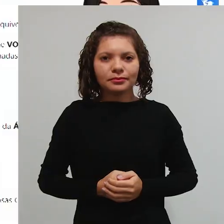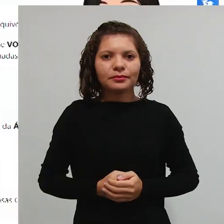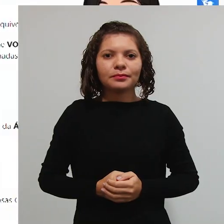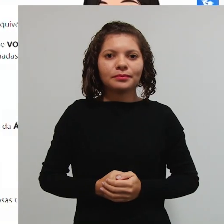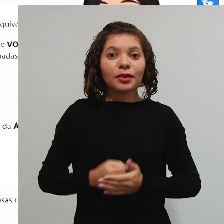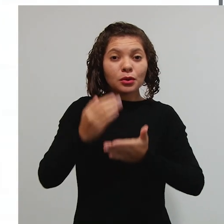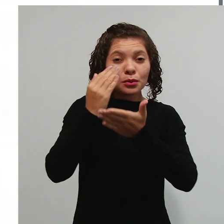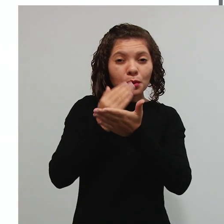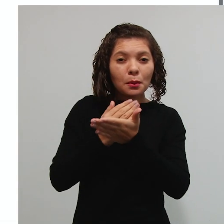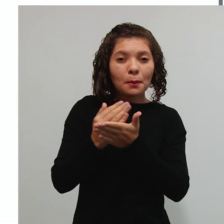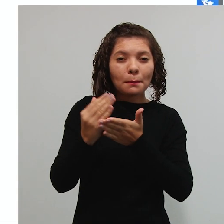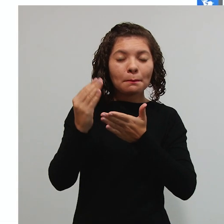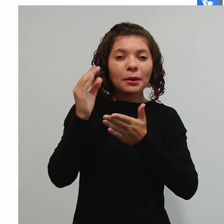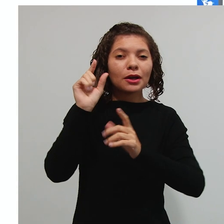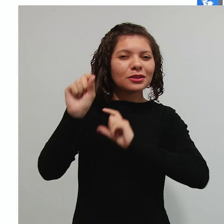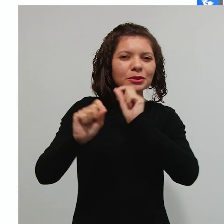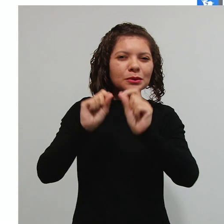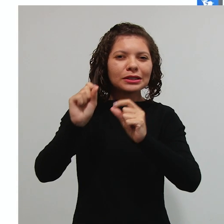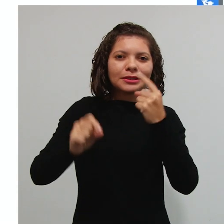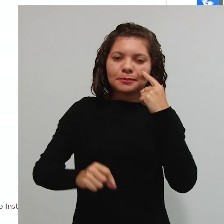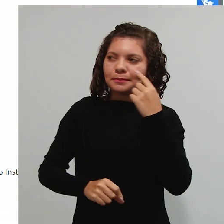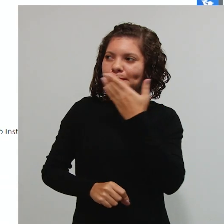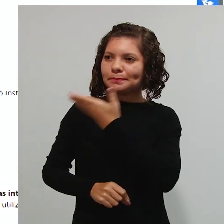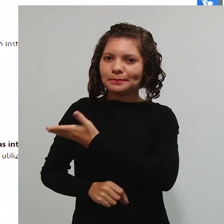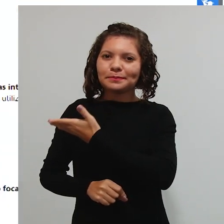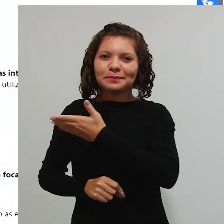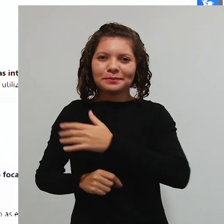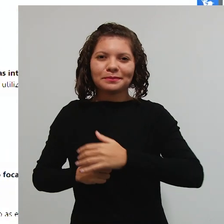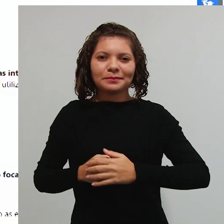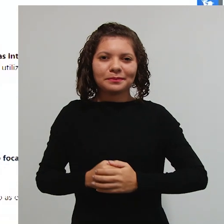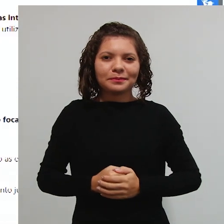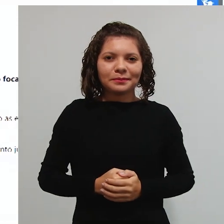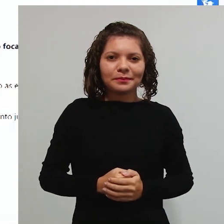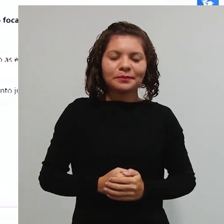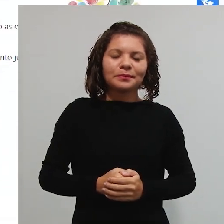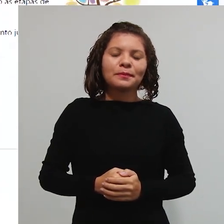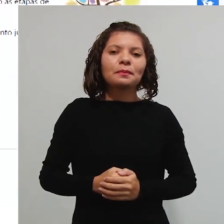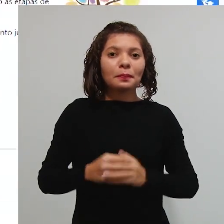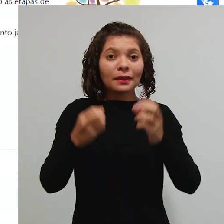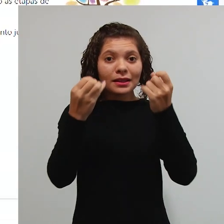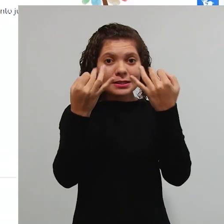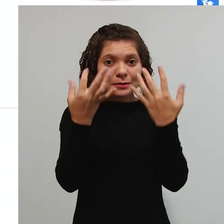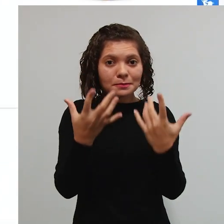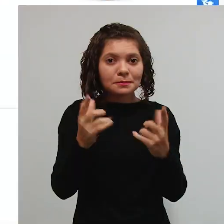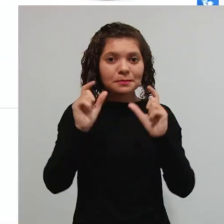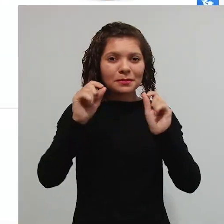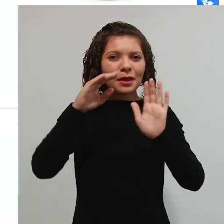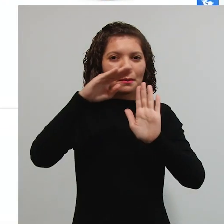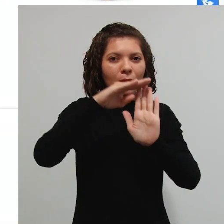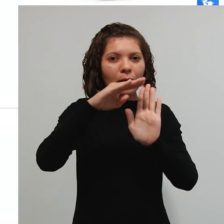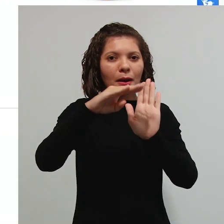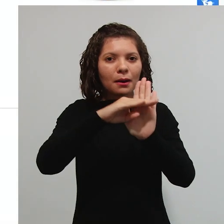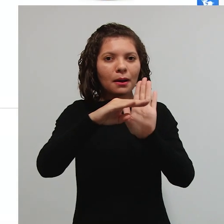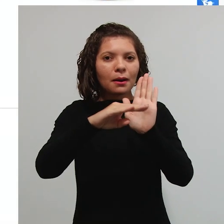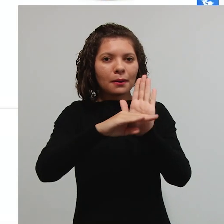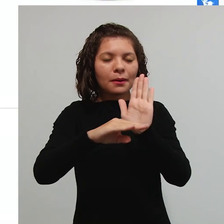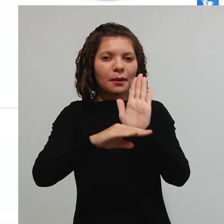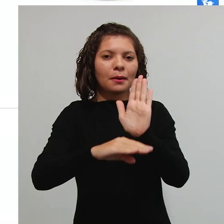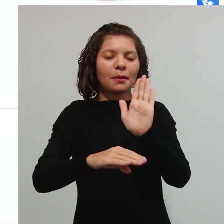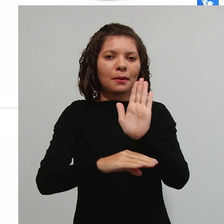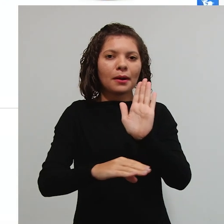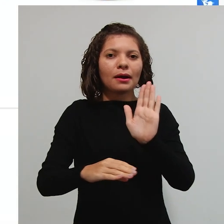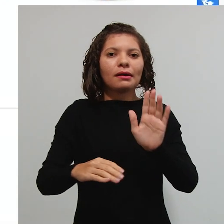no início, no começo do começo, quando os continentes ainda estavam juntos, a gente tem aí as etapas, a gente tem